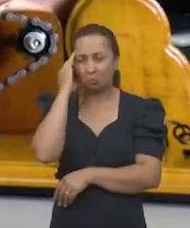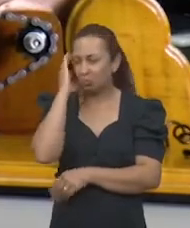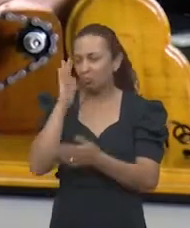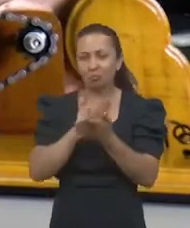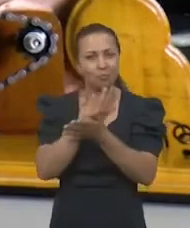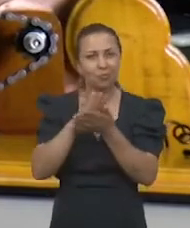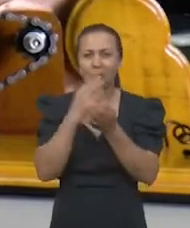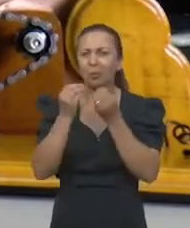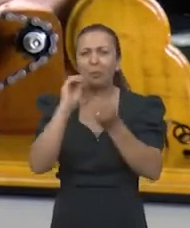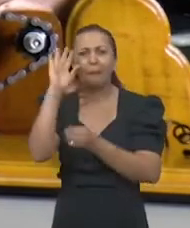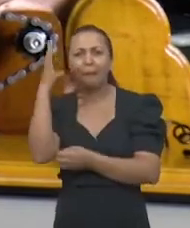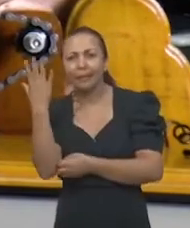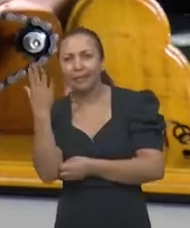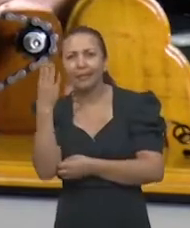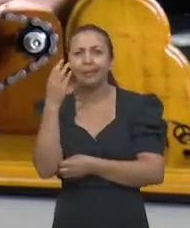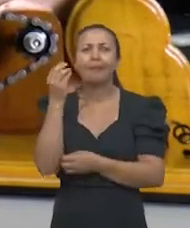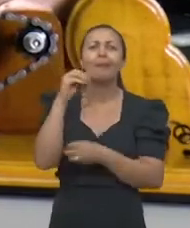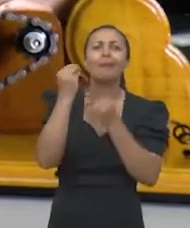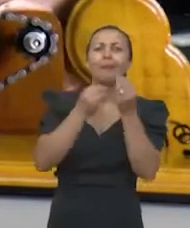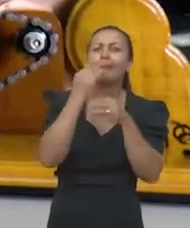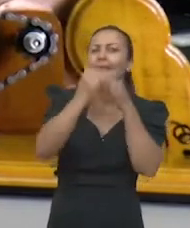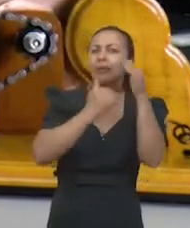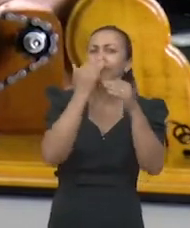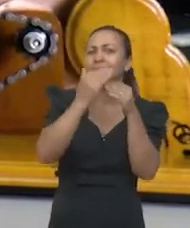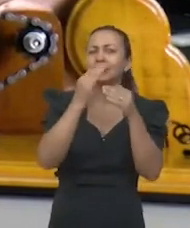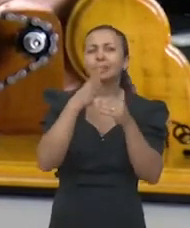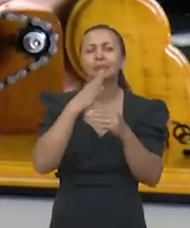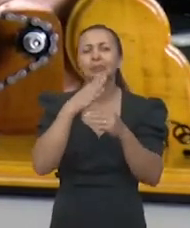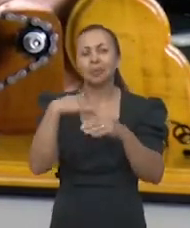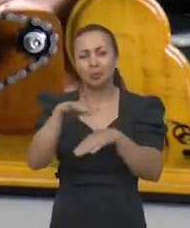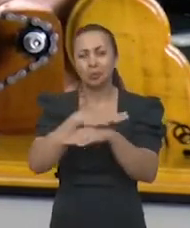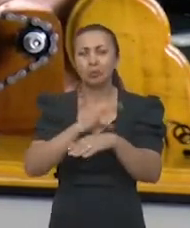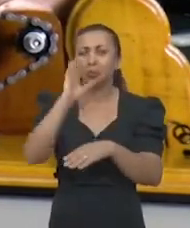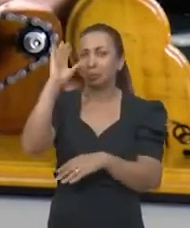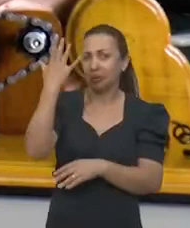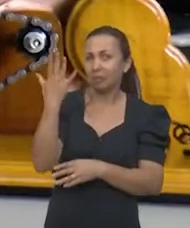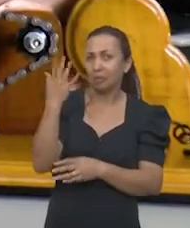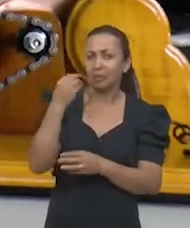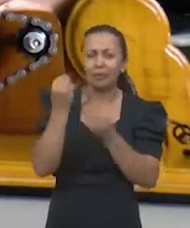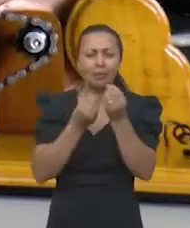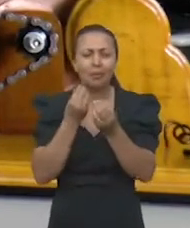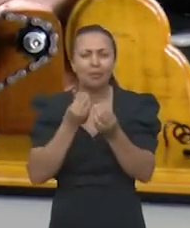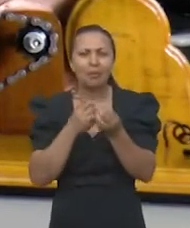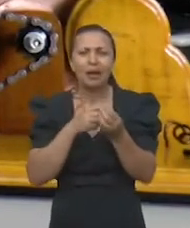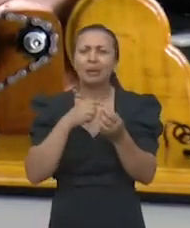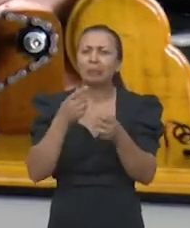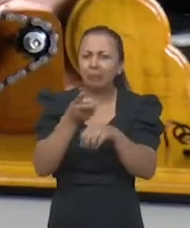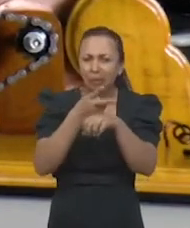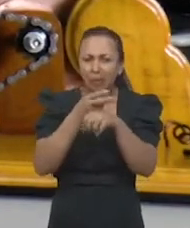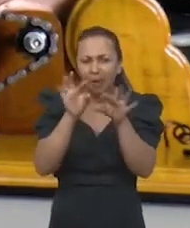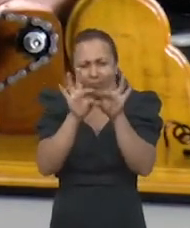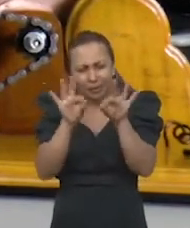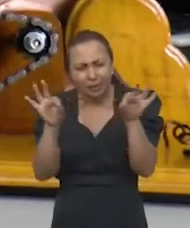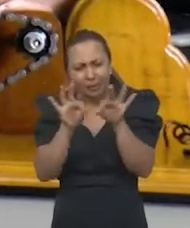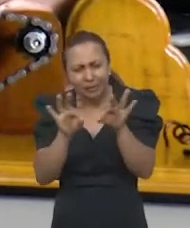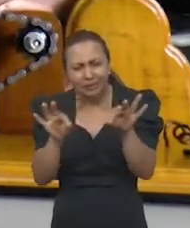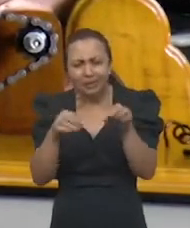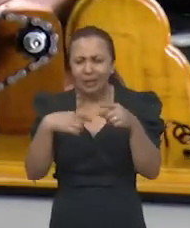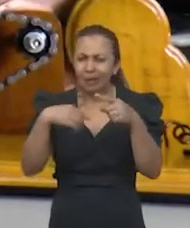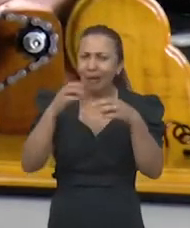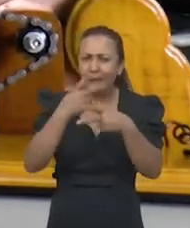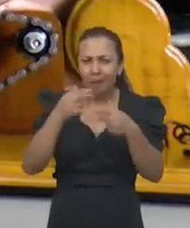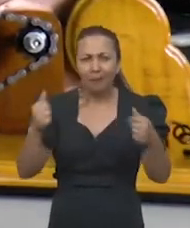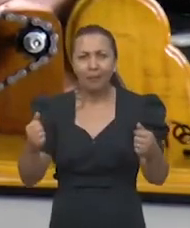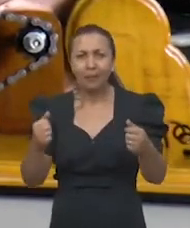funciona. Então, como que ele processa esse conhecimento sobre o fenômeno? Como que ele vai tentar medir coisas e